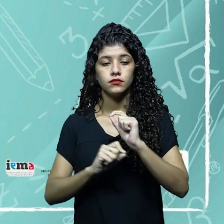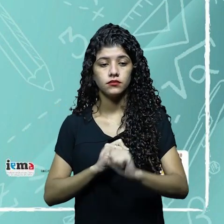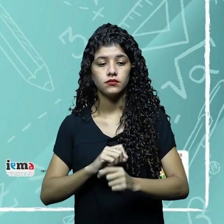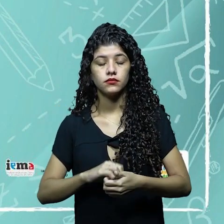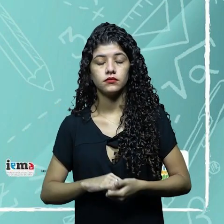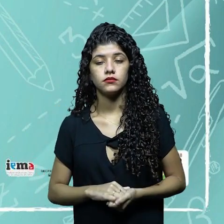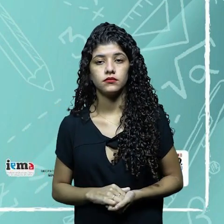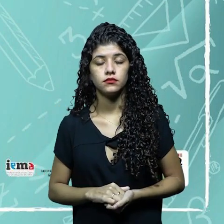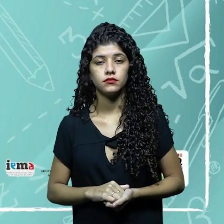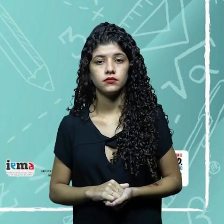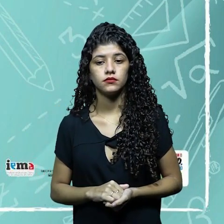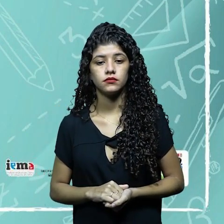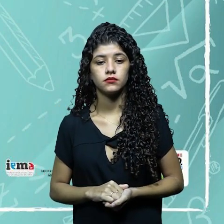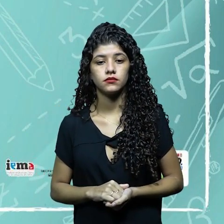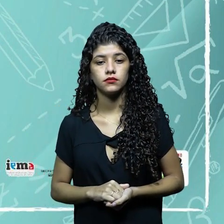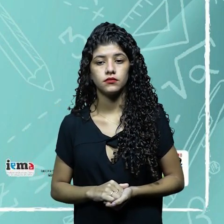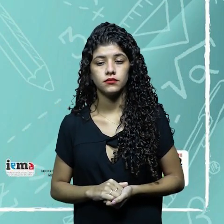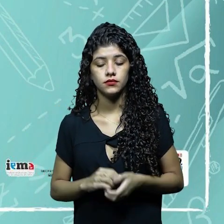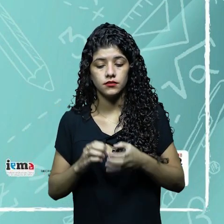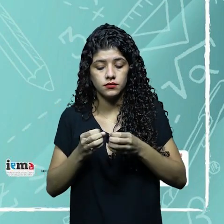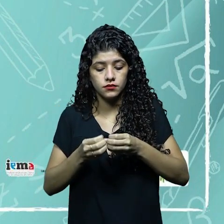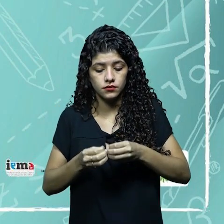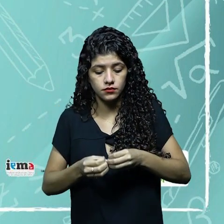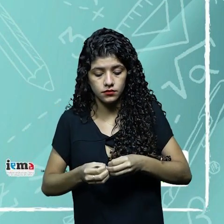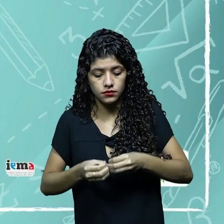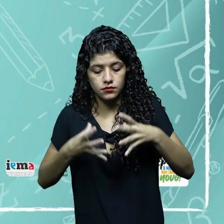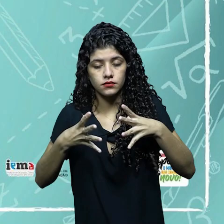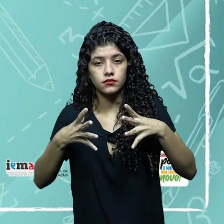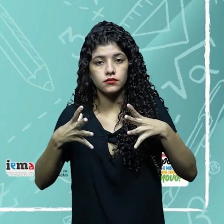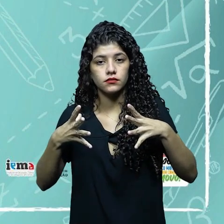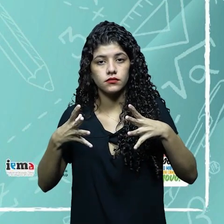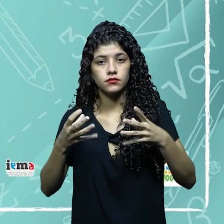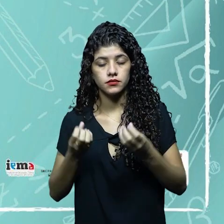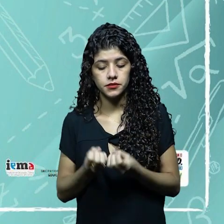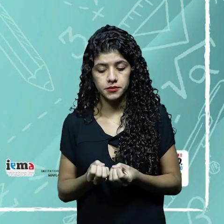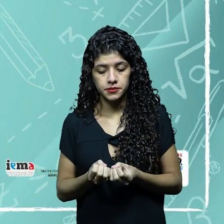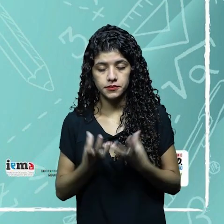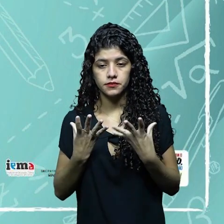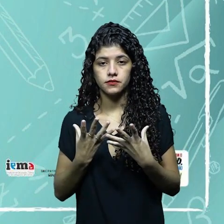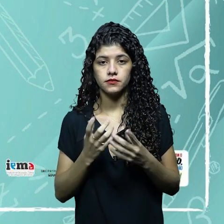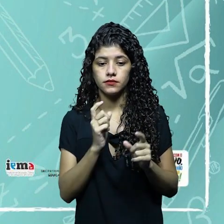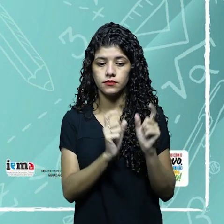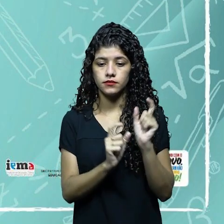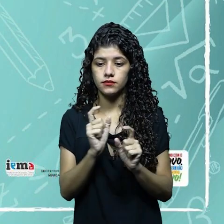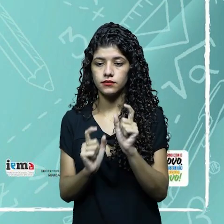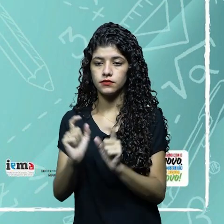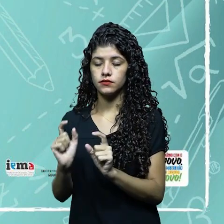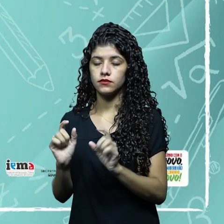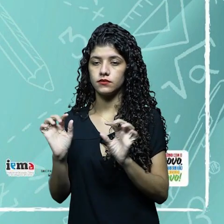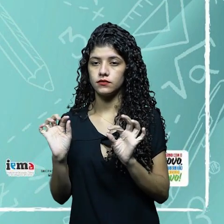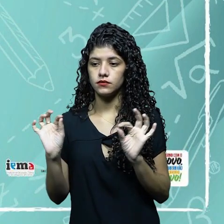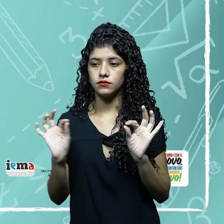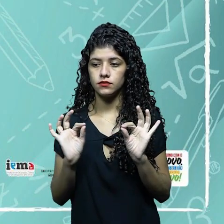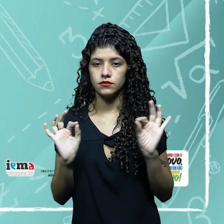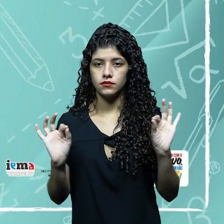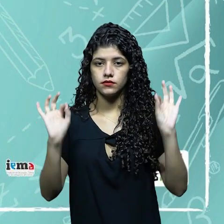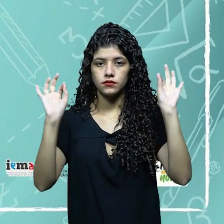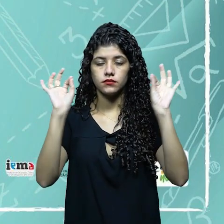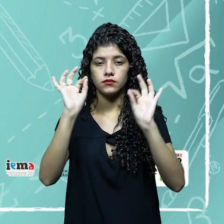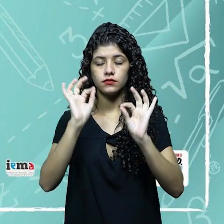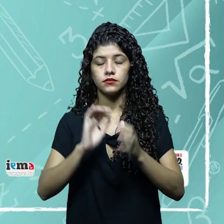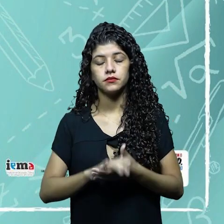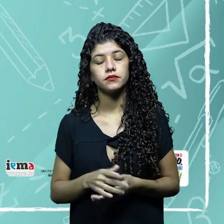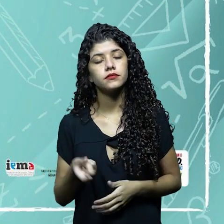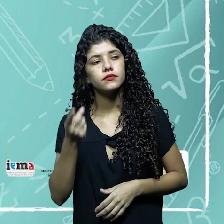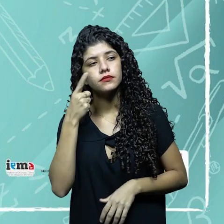ele faria? É como se ele fizesse uma explosão mesmo nos cantos. Ele explodisse cada canto desse daí. Mas aí,